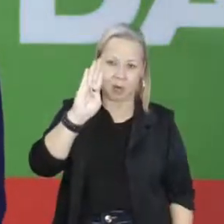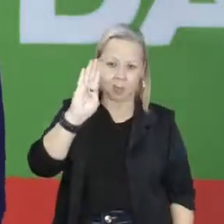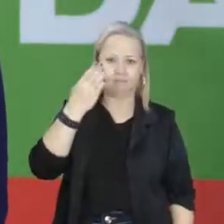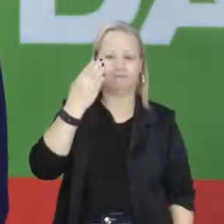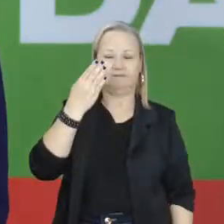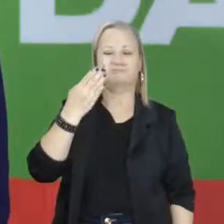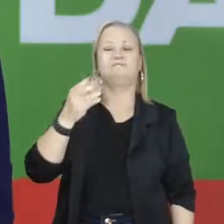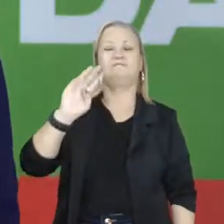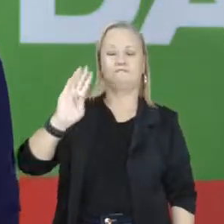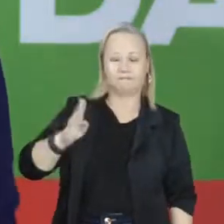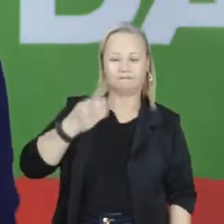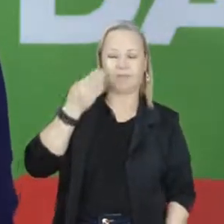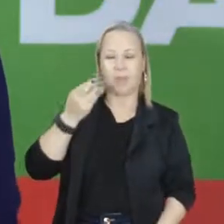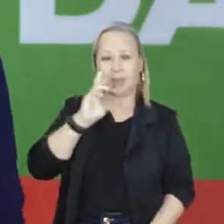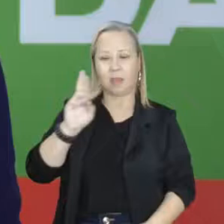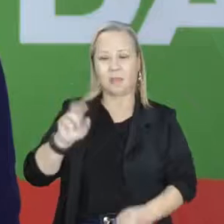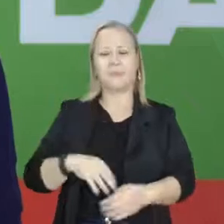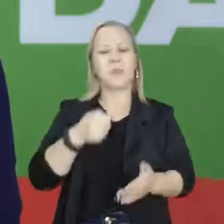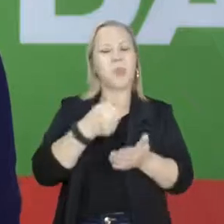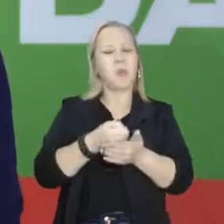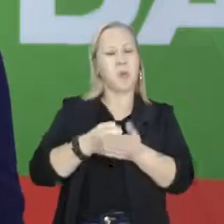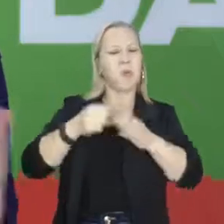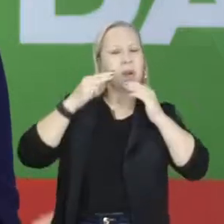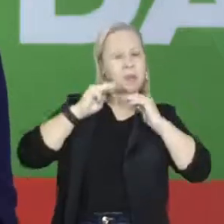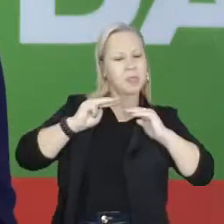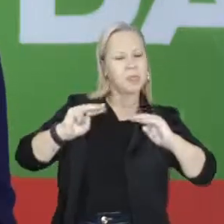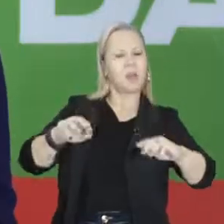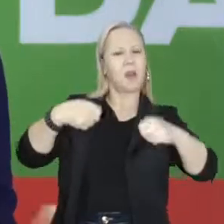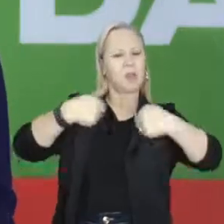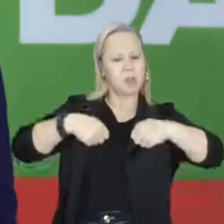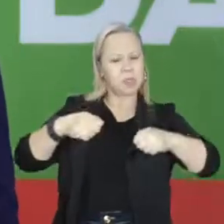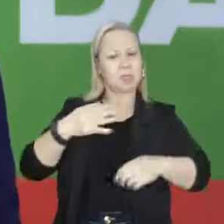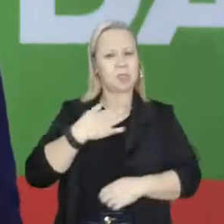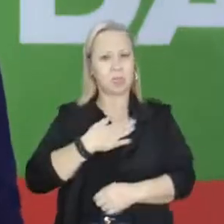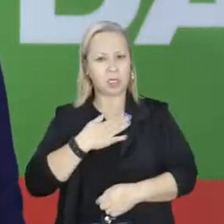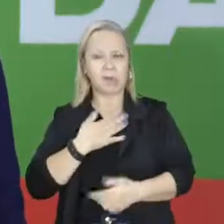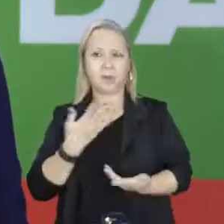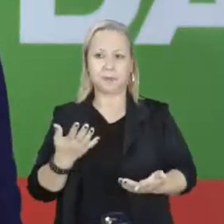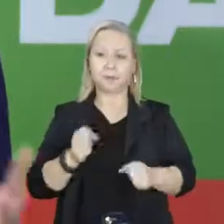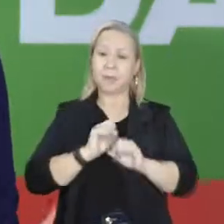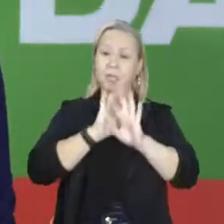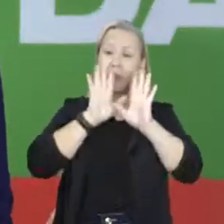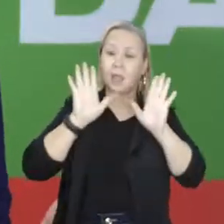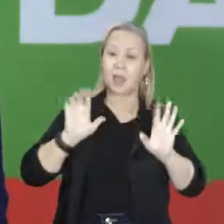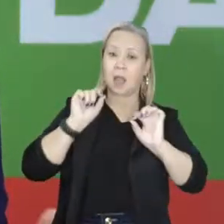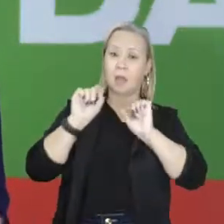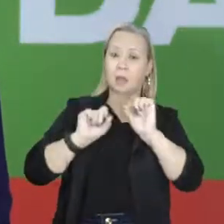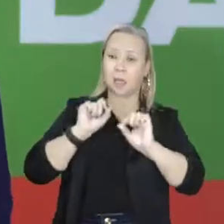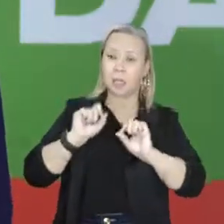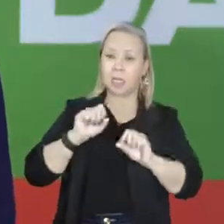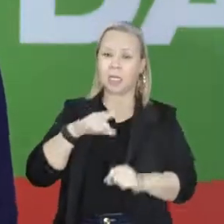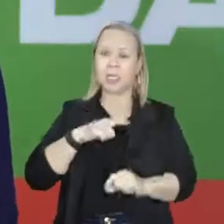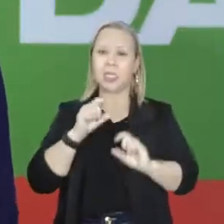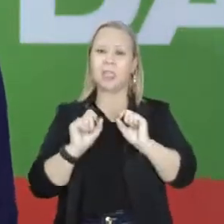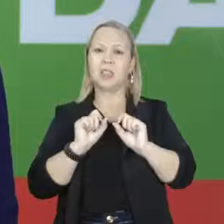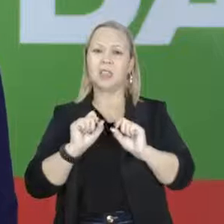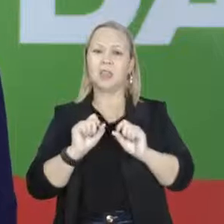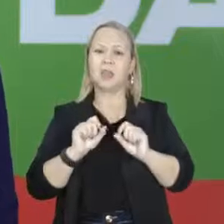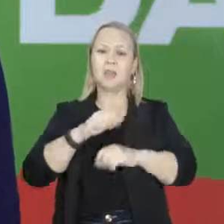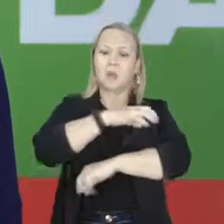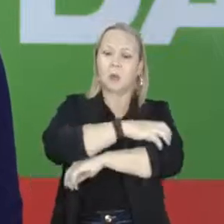missões onde elas forem necessárias. E eu, embora, obviamente, que há uma grande parte do agronegócio que está